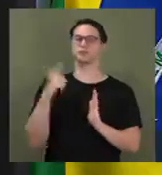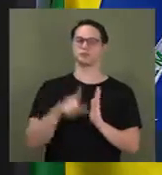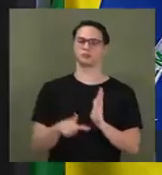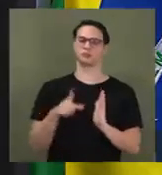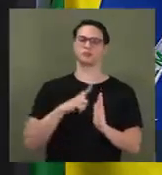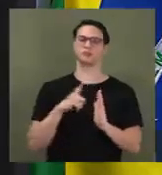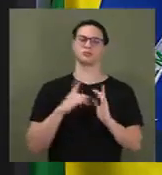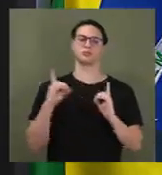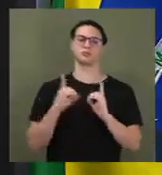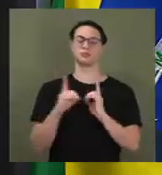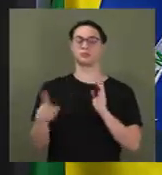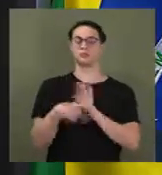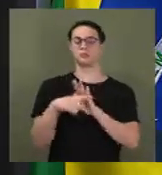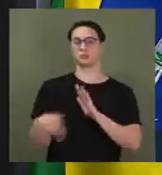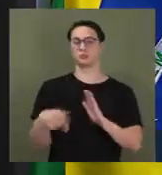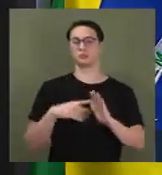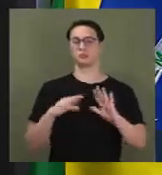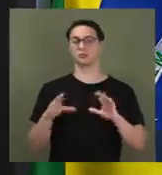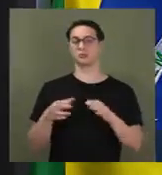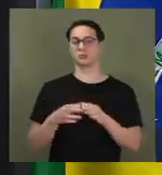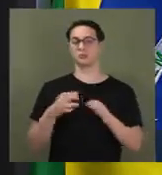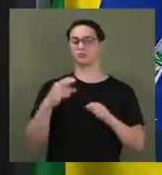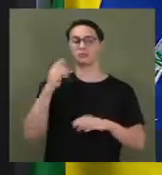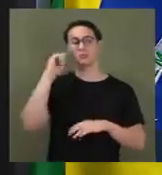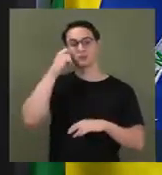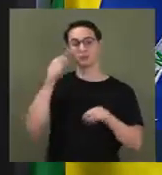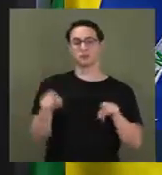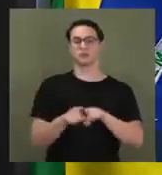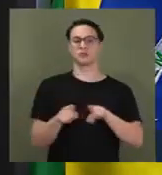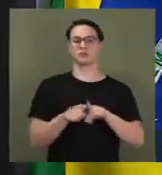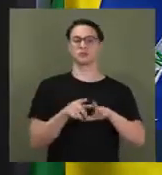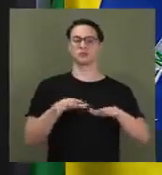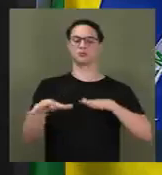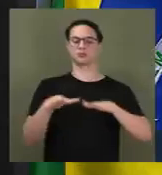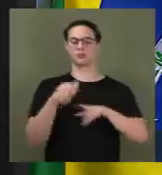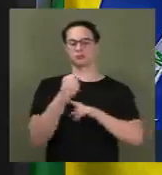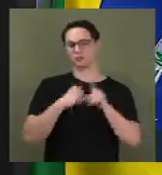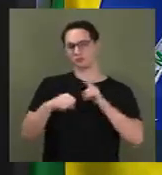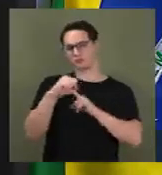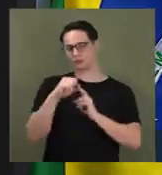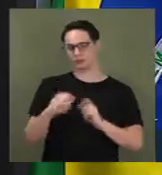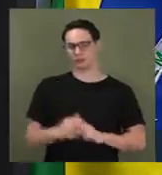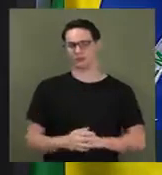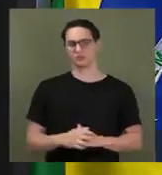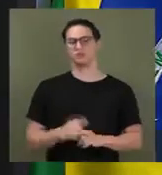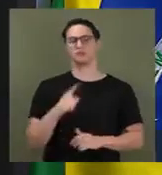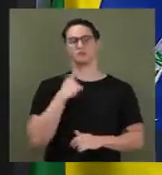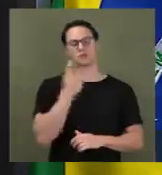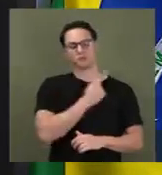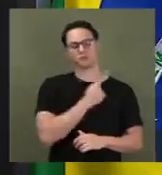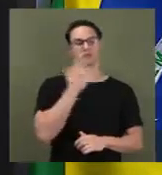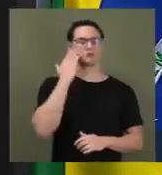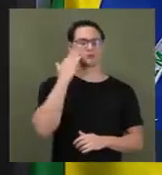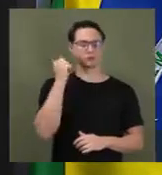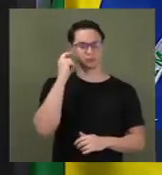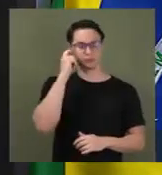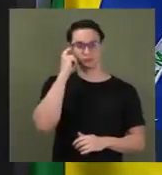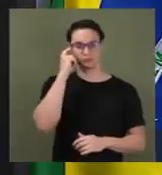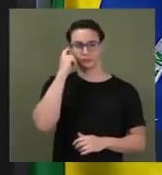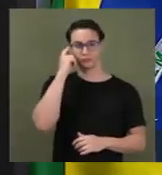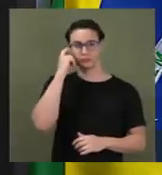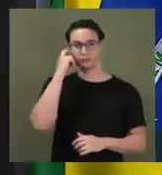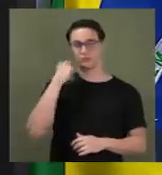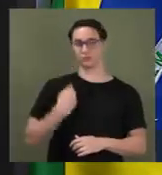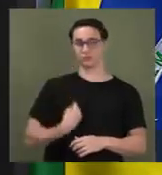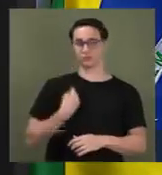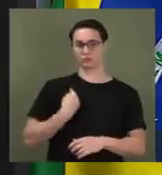às demandas da comunidade negra e dos movimentos sociais. Todos nós sabemos que a vida